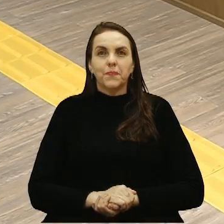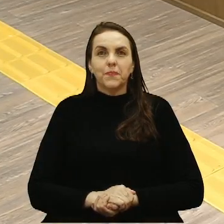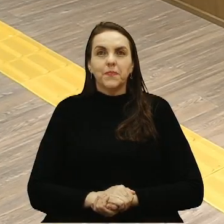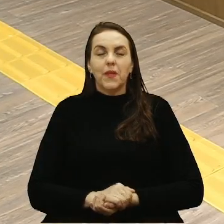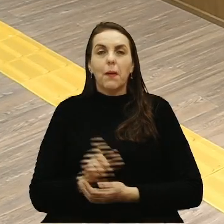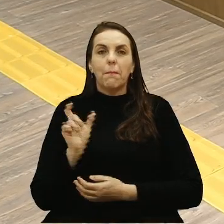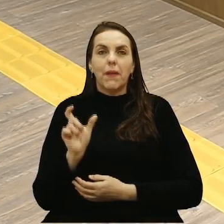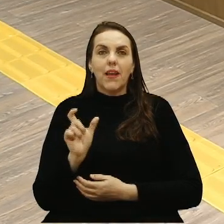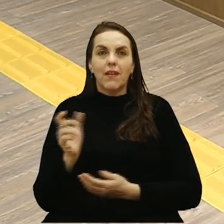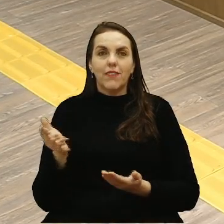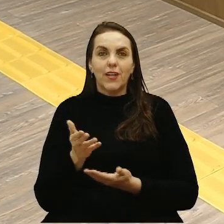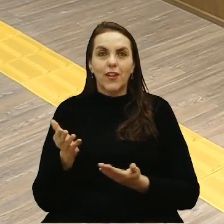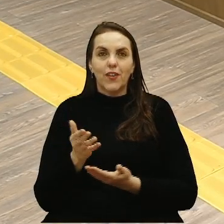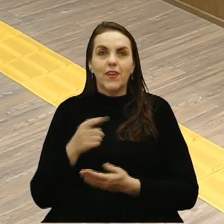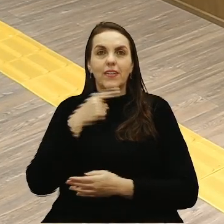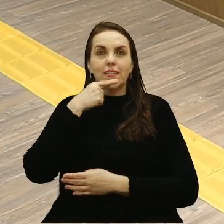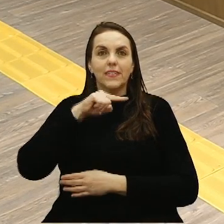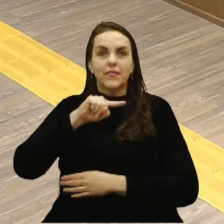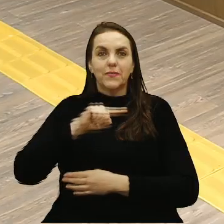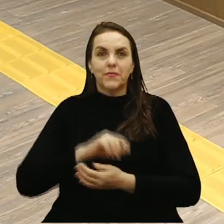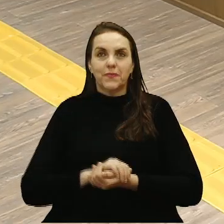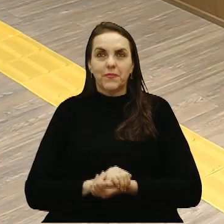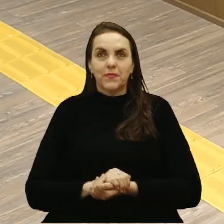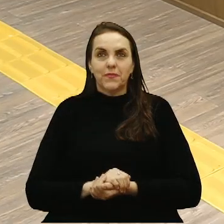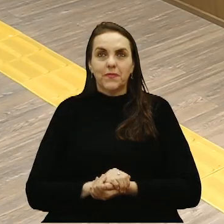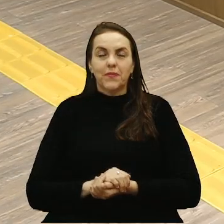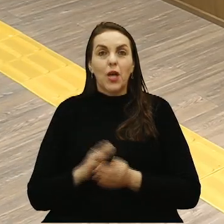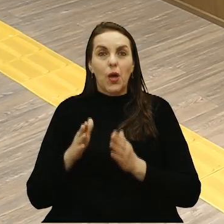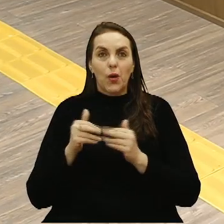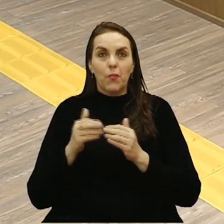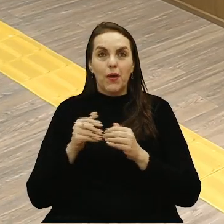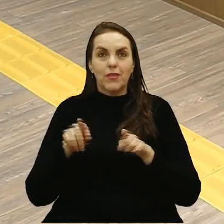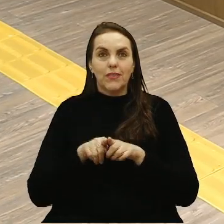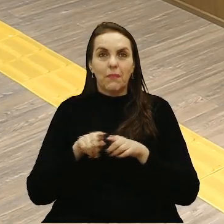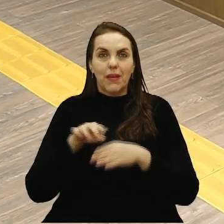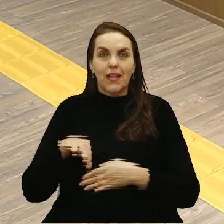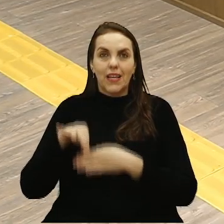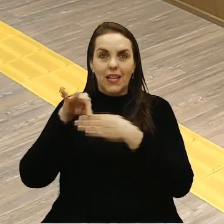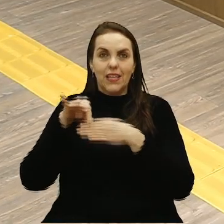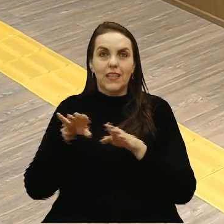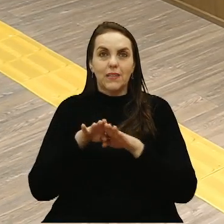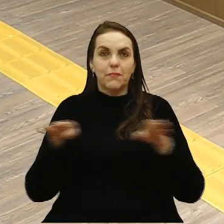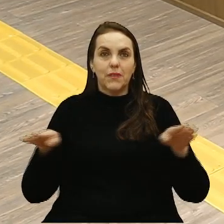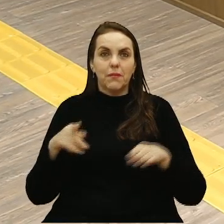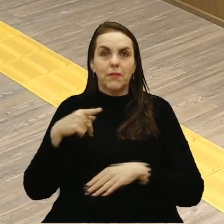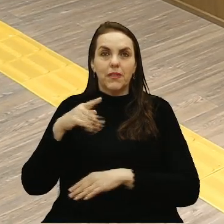Com a palavra, vereador Caleb Garbim. E eu solicito uma declaração de líder da bancada do PT.